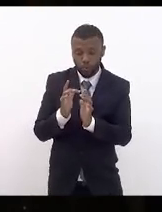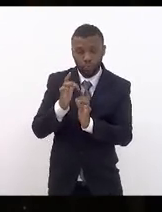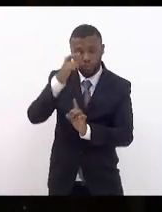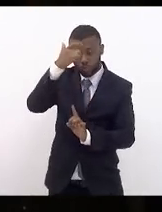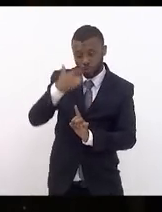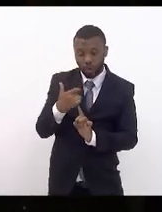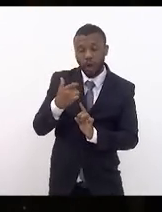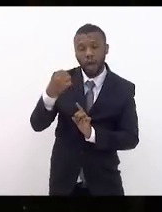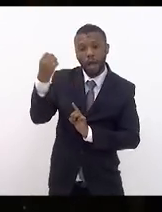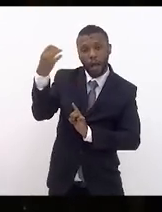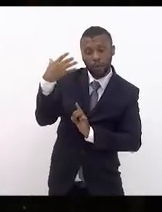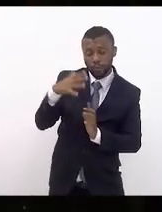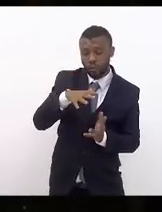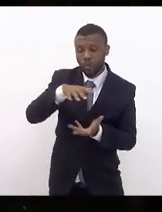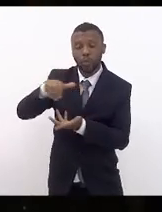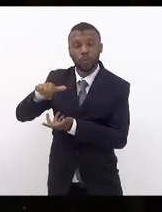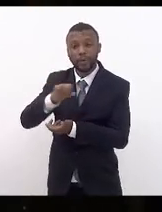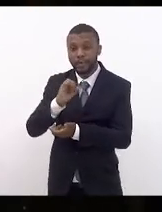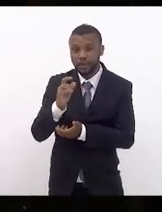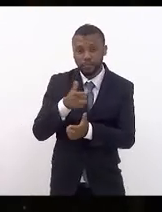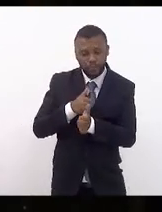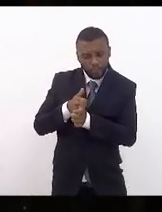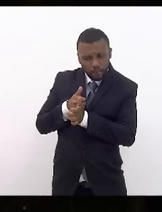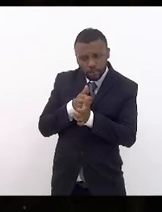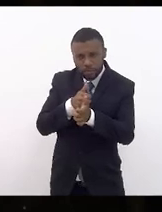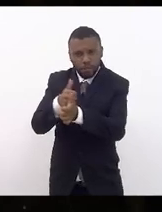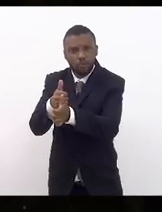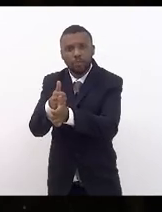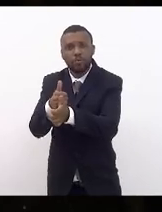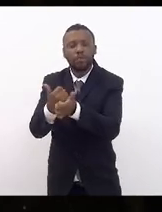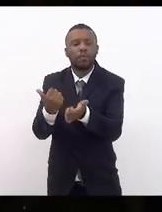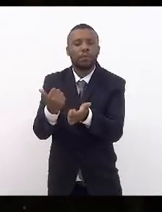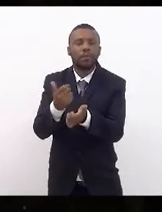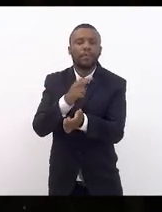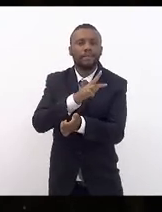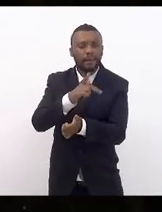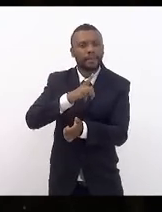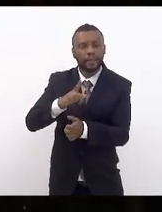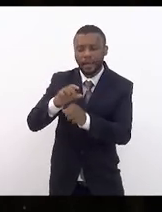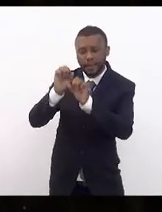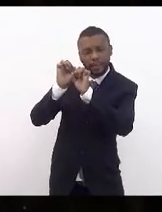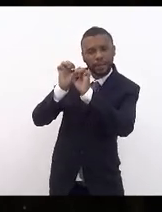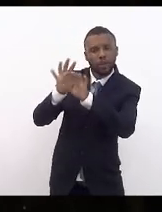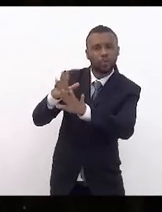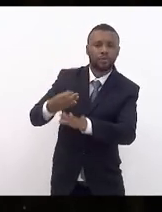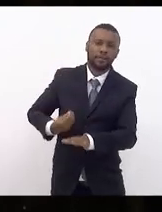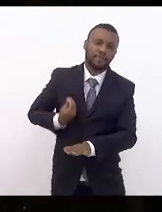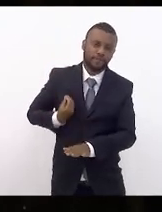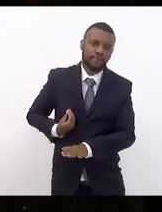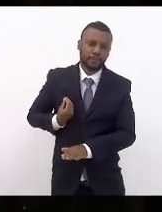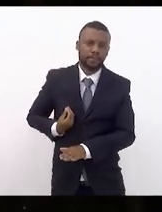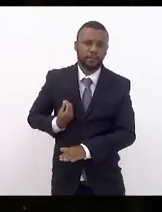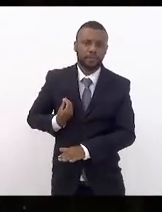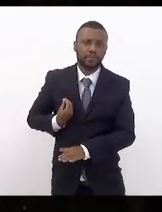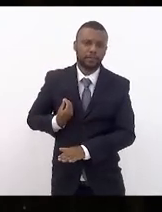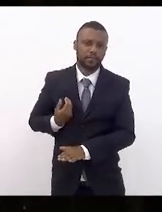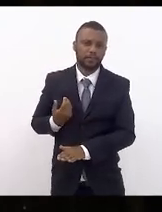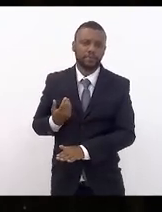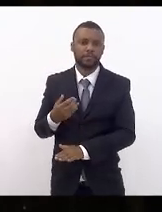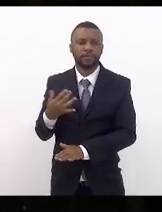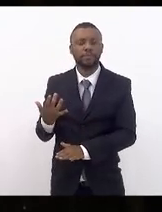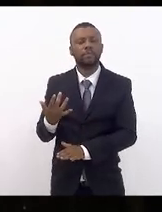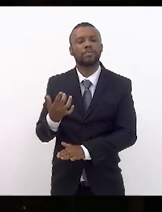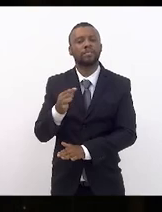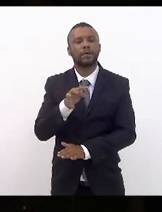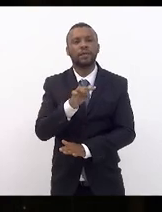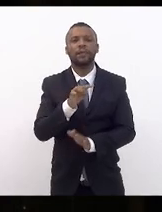andará em trevas, mas terá a luz da vida. E Dr. Mário Vaz tem essa luz. E ele levou